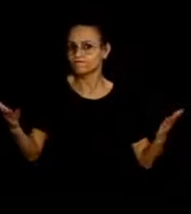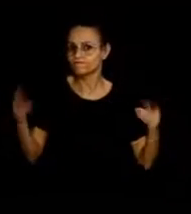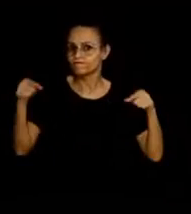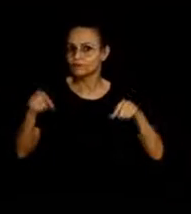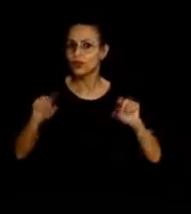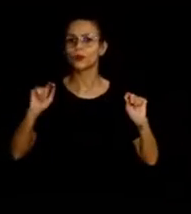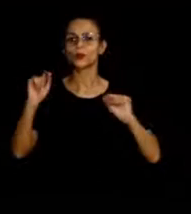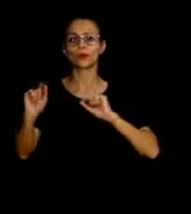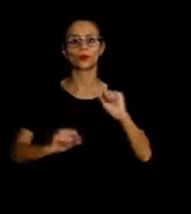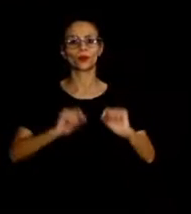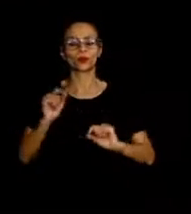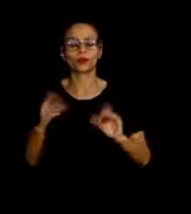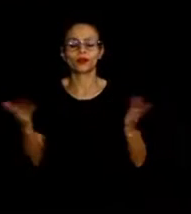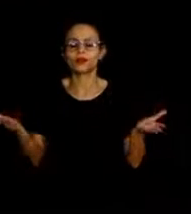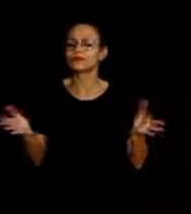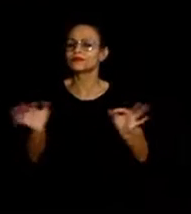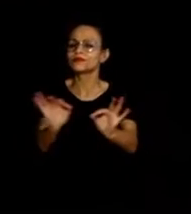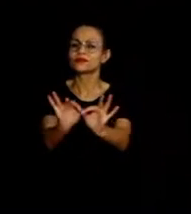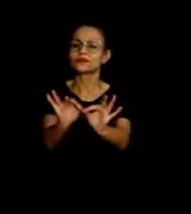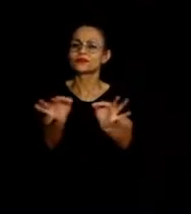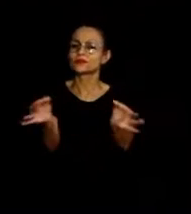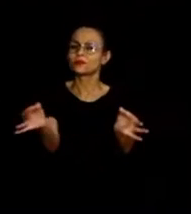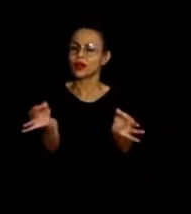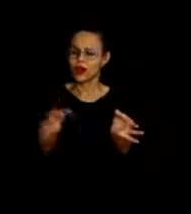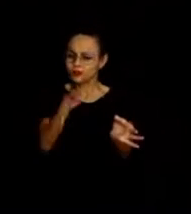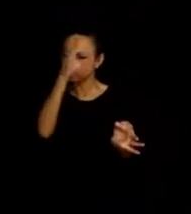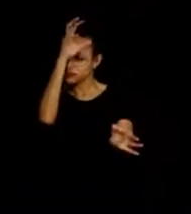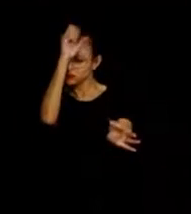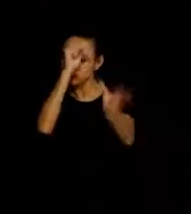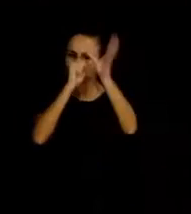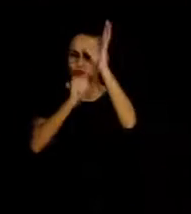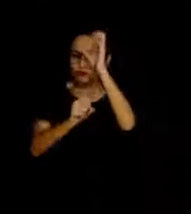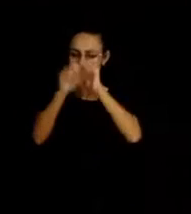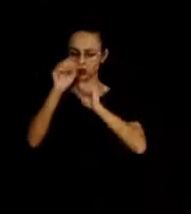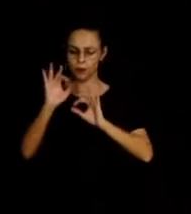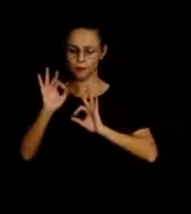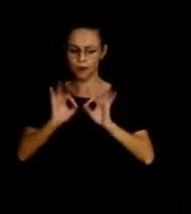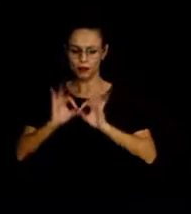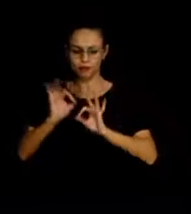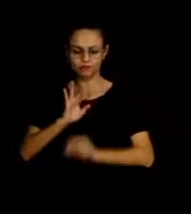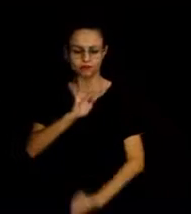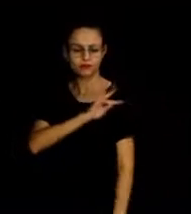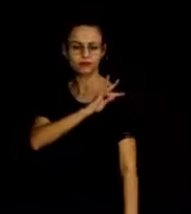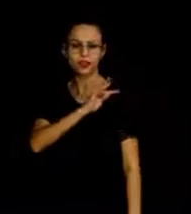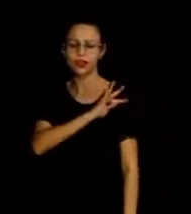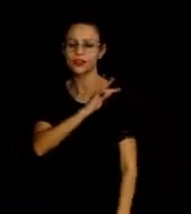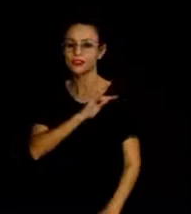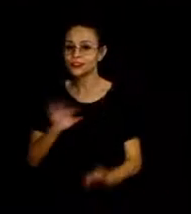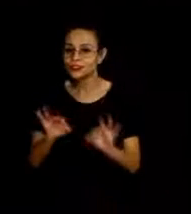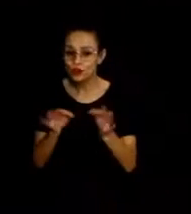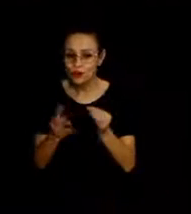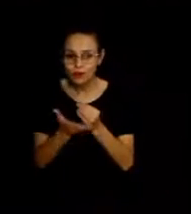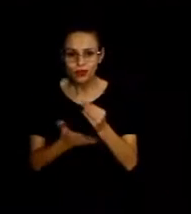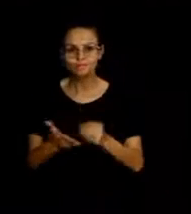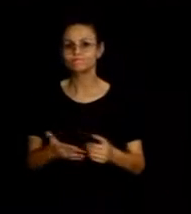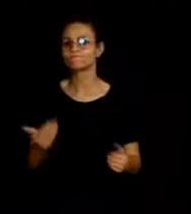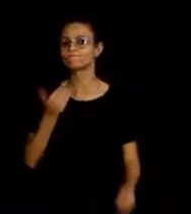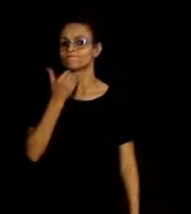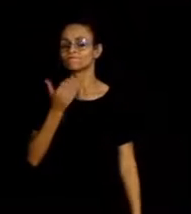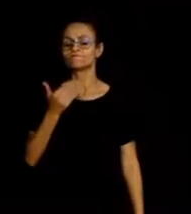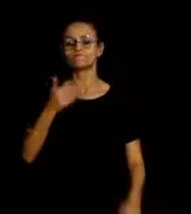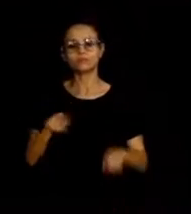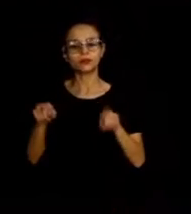nossa o simples aprendizado assim que se preparação Tec o suficiente a gente